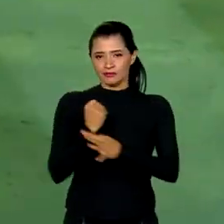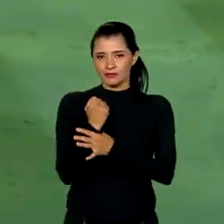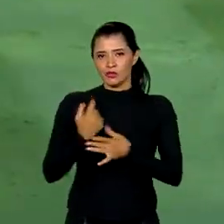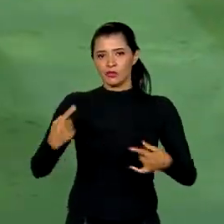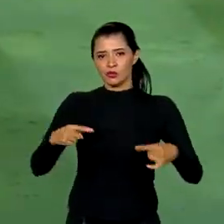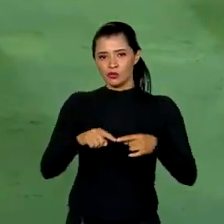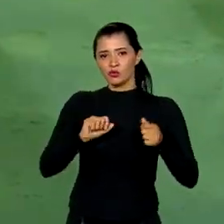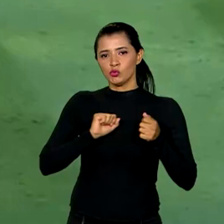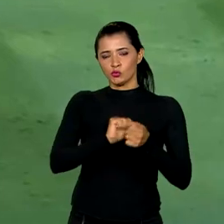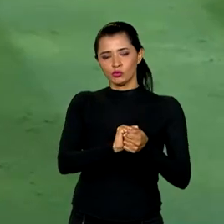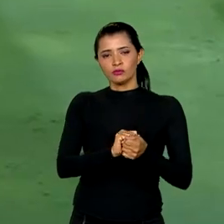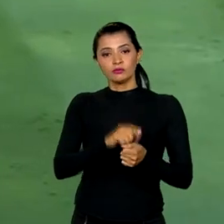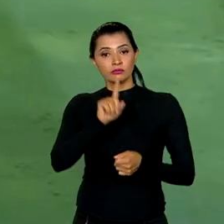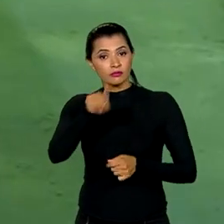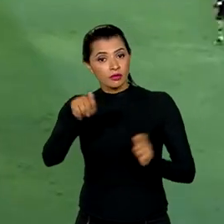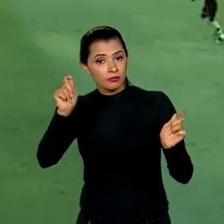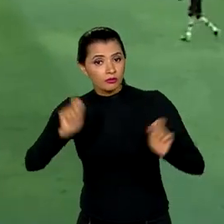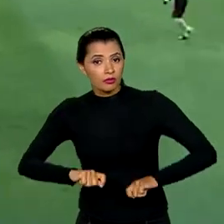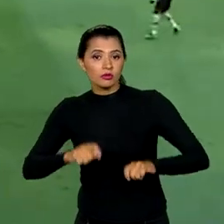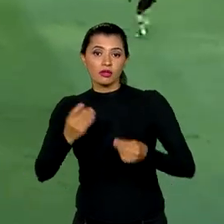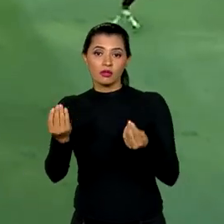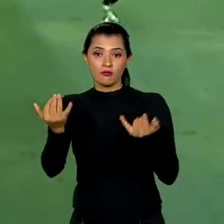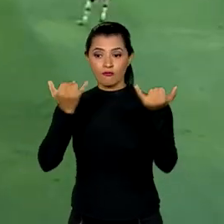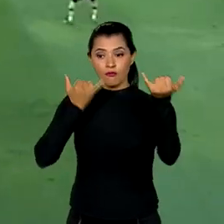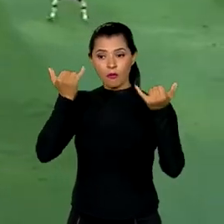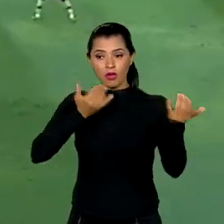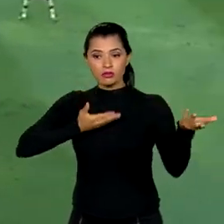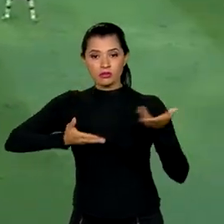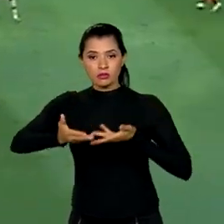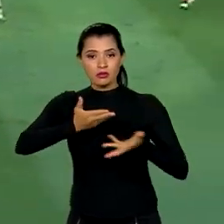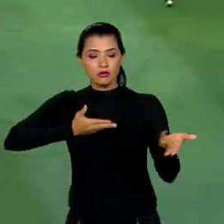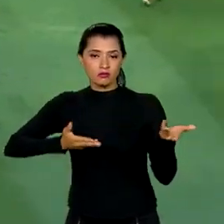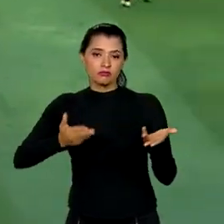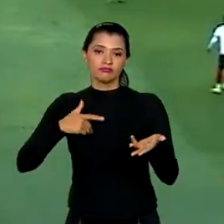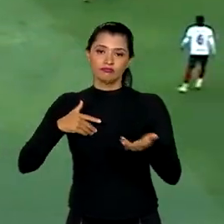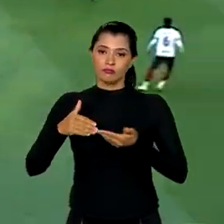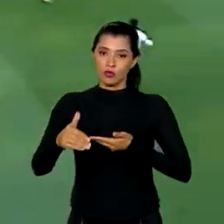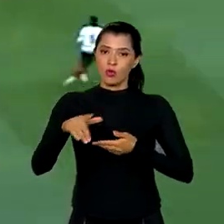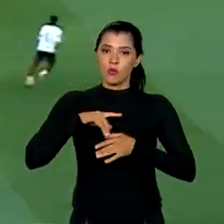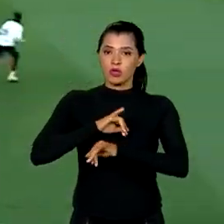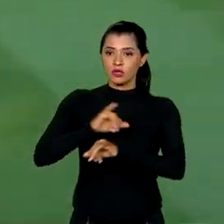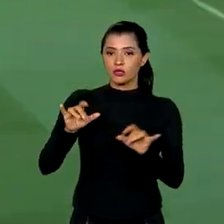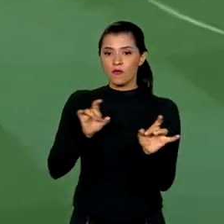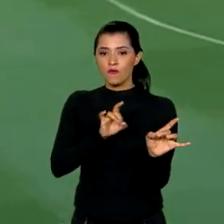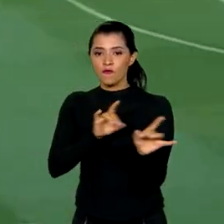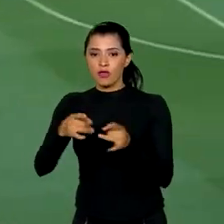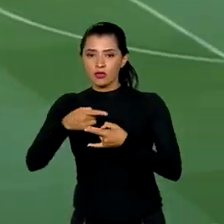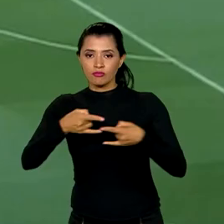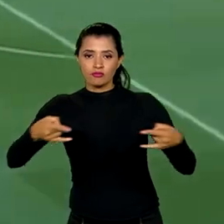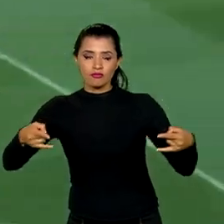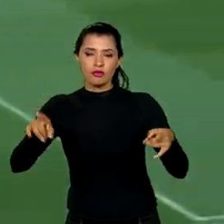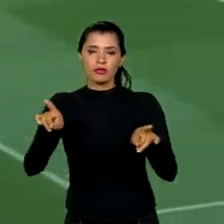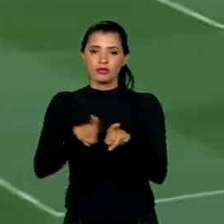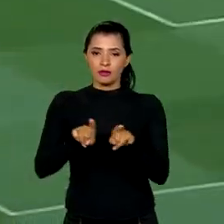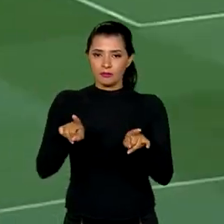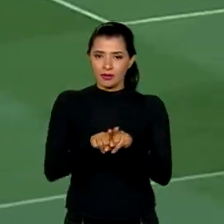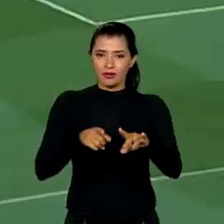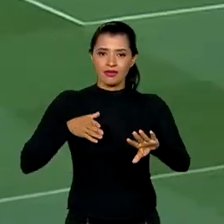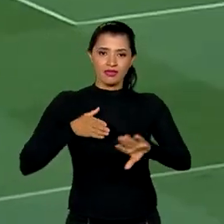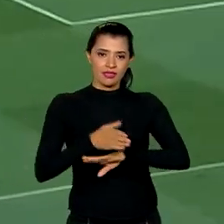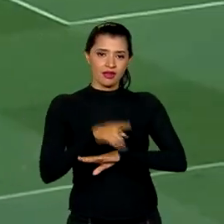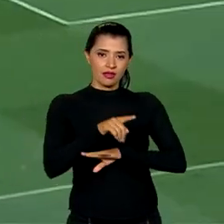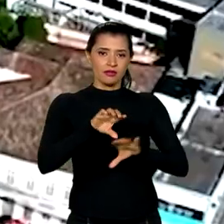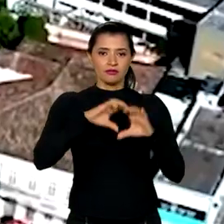segurança, o que vai permitir a troca de informações desde a comercialização dos ingressos até a entrada